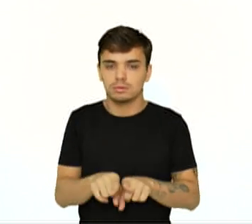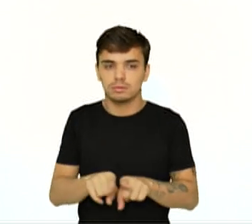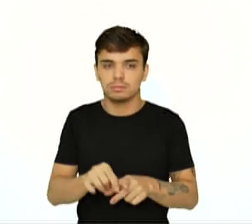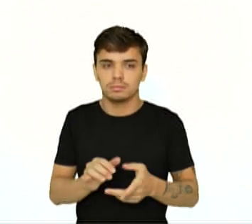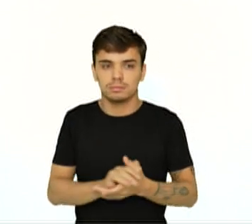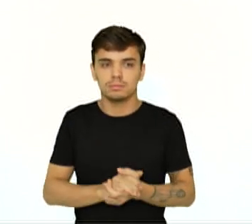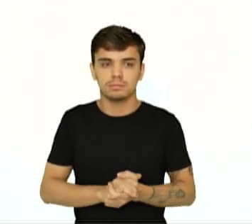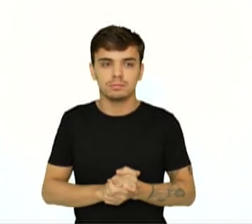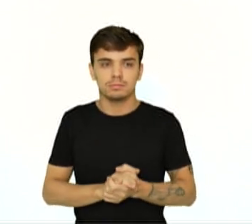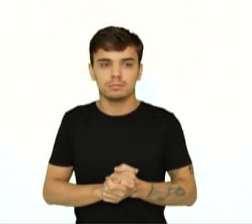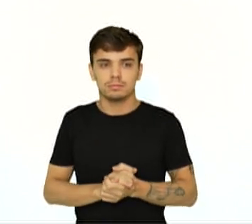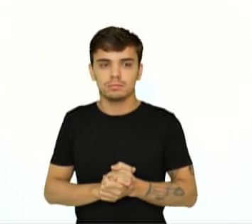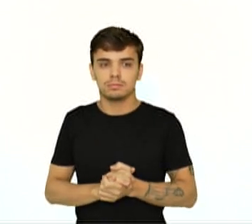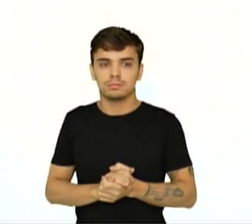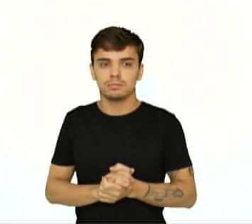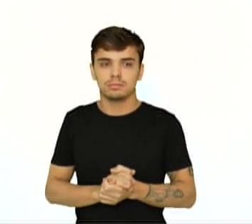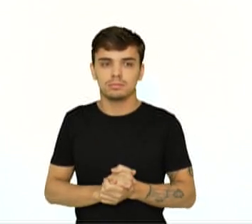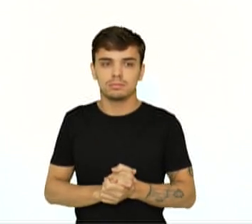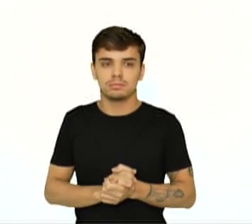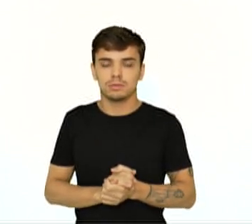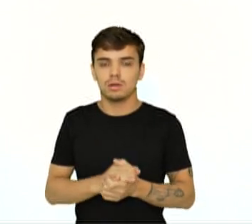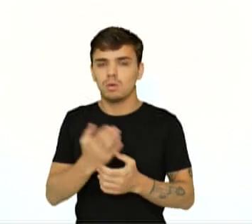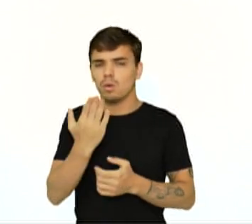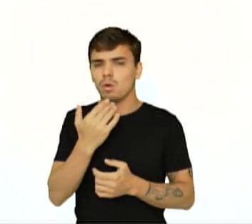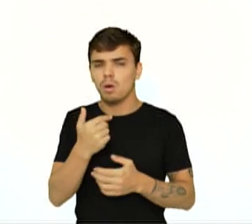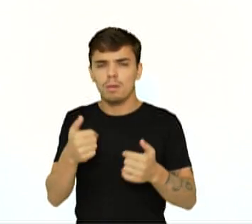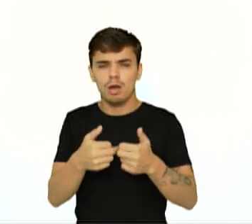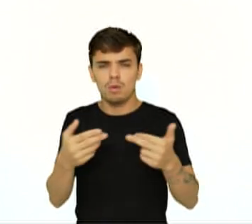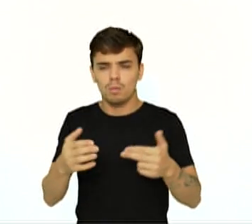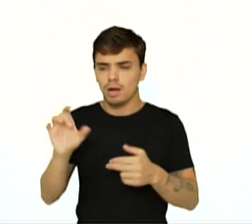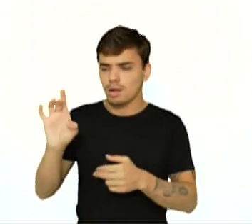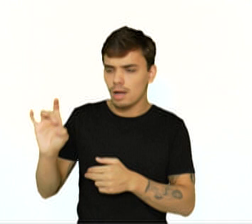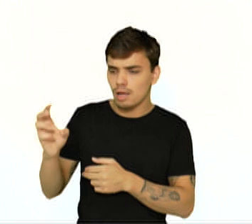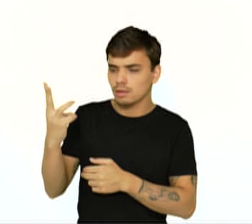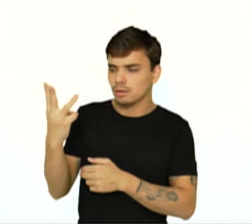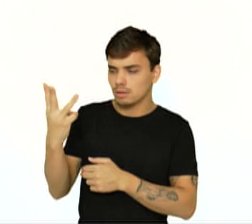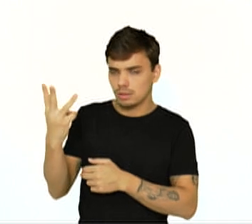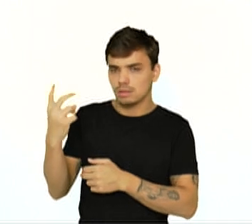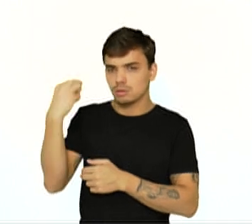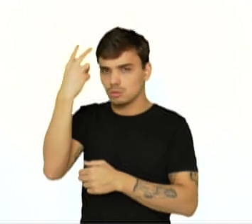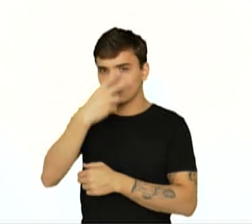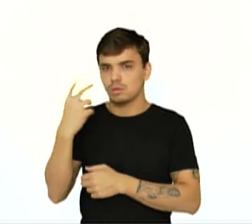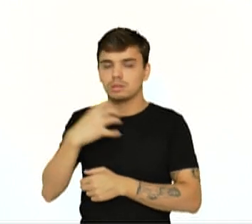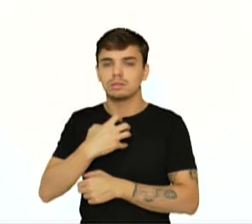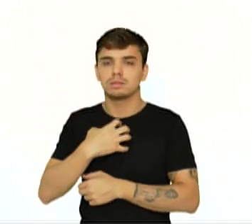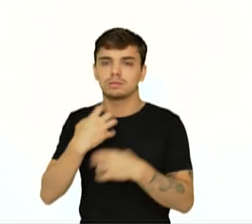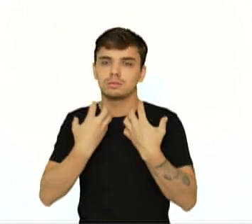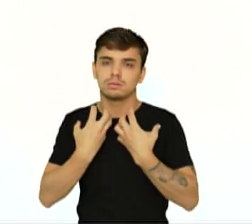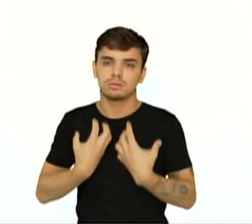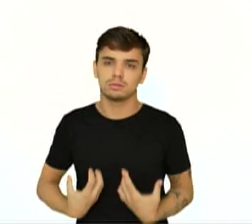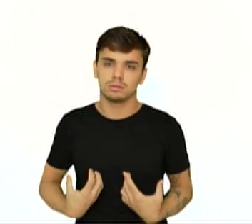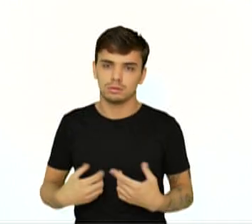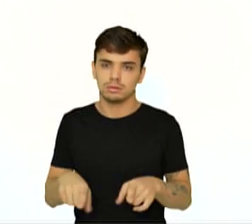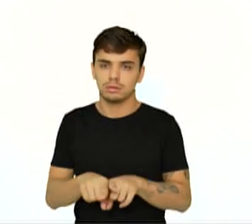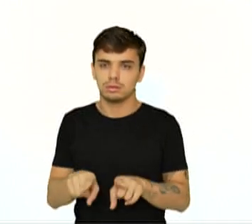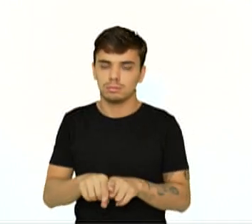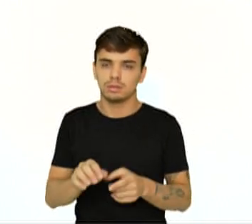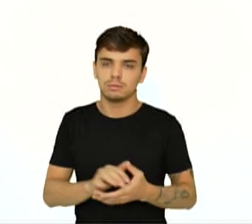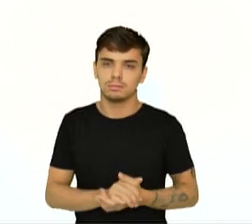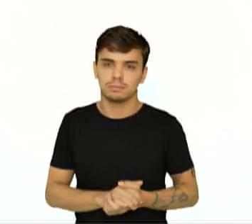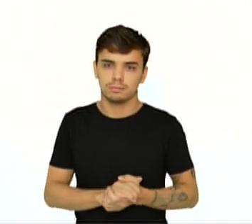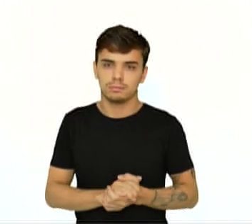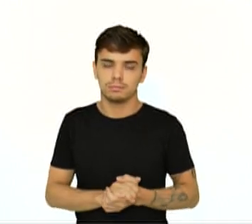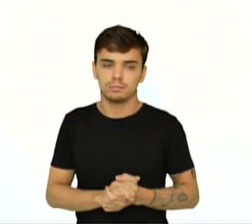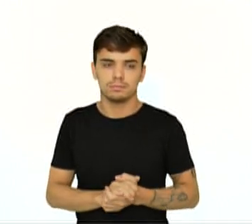algo cada 3 horas ou te sentirás cansado e irritável. Haz uma pausa para